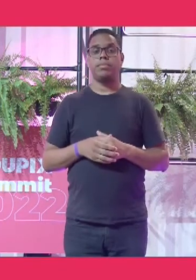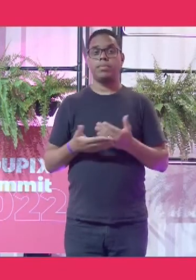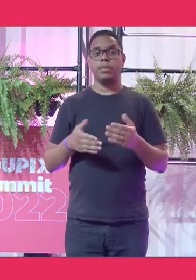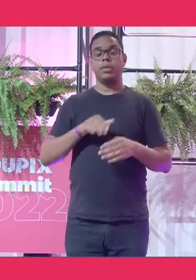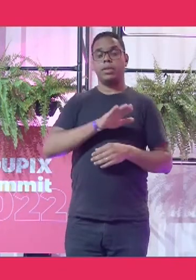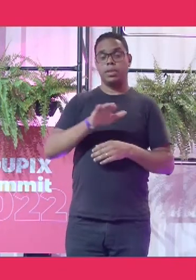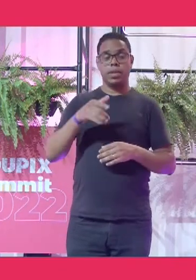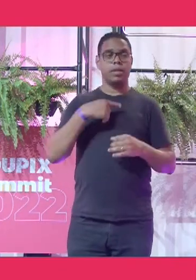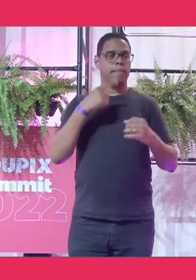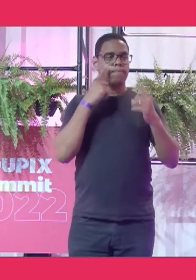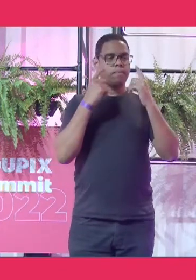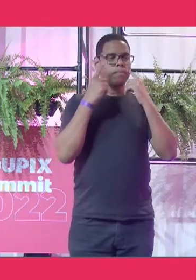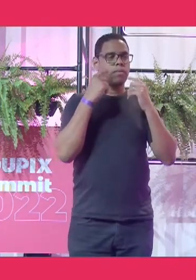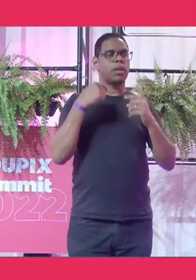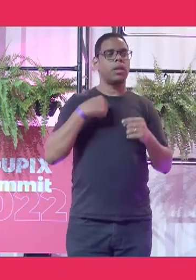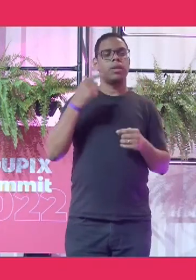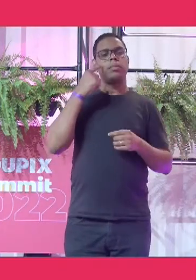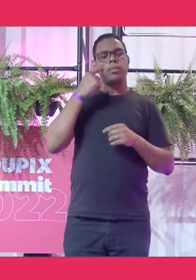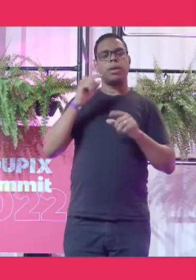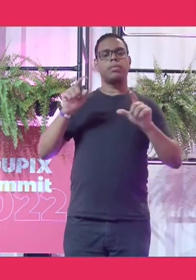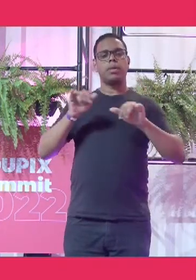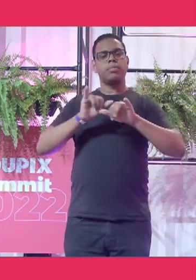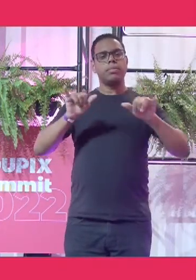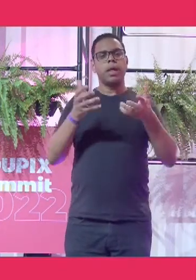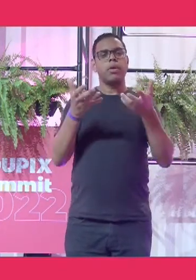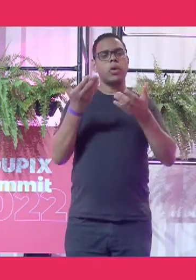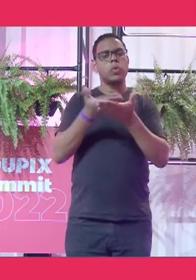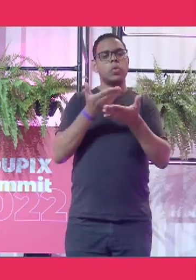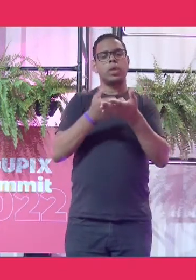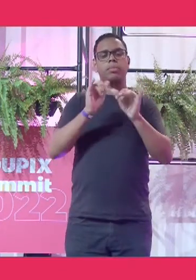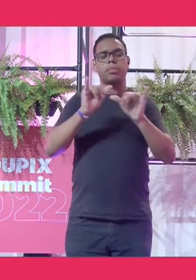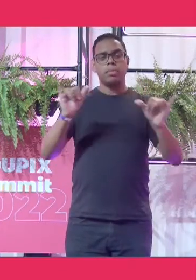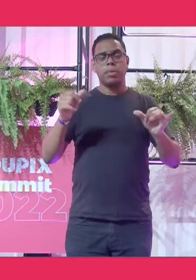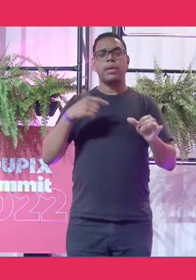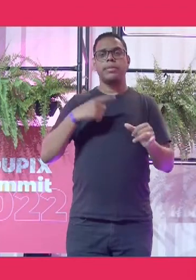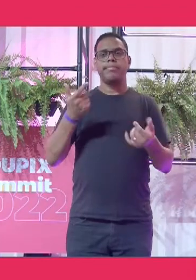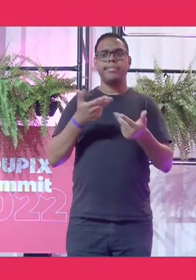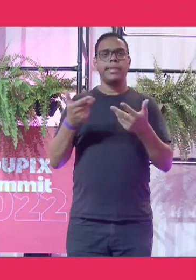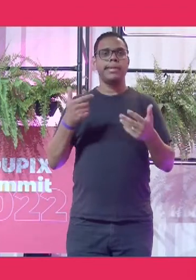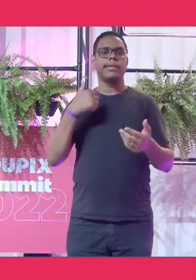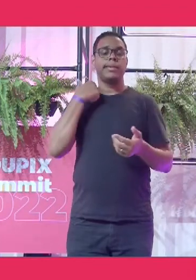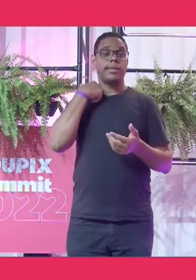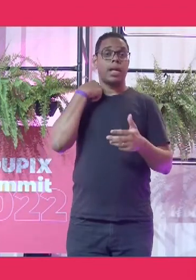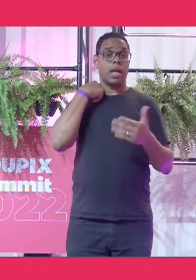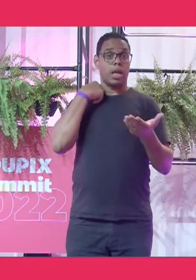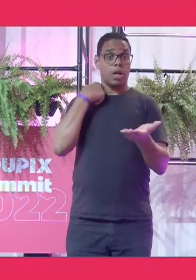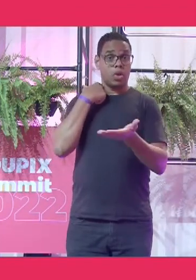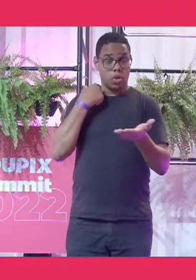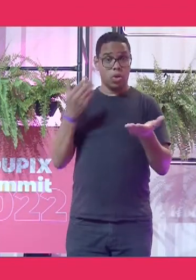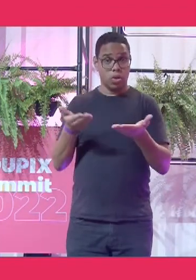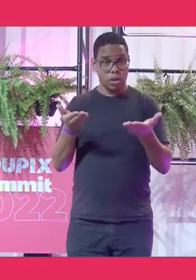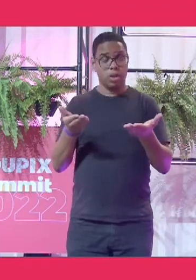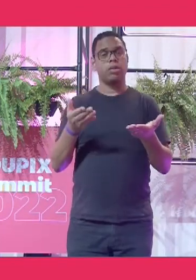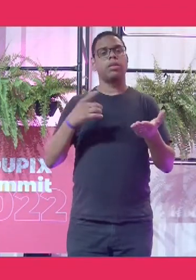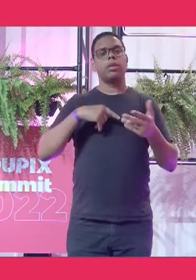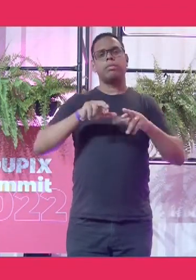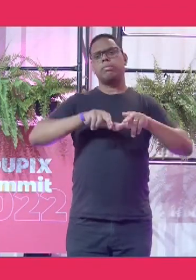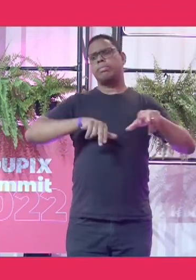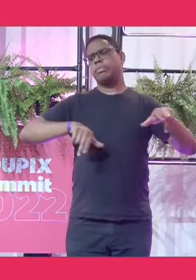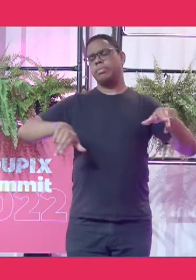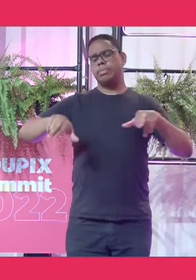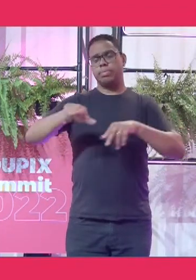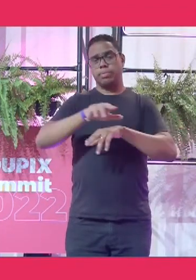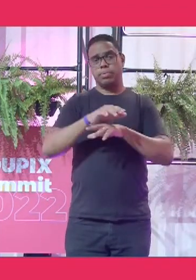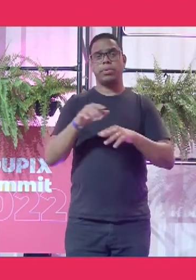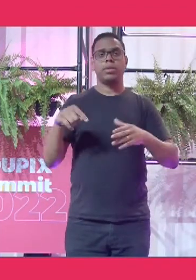criança criativa, eu pensei, putz, eu vou fazer publicidade. Não tinha muita coisa. E agora tem muita, e